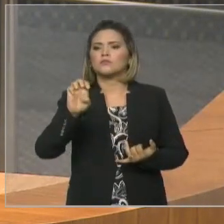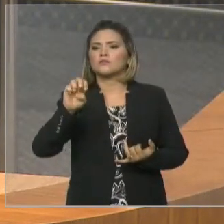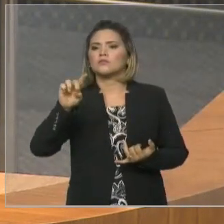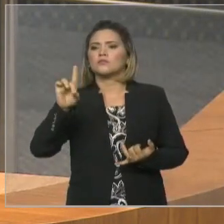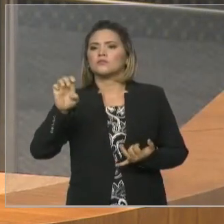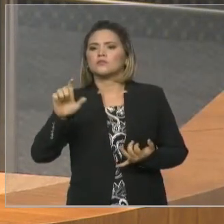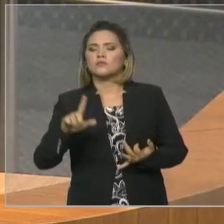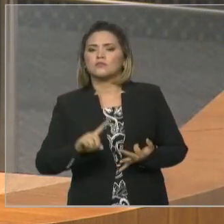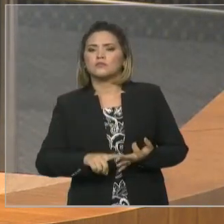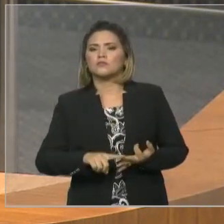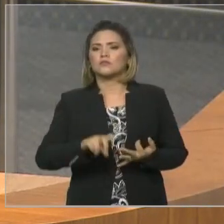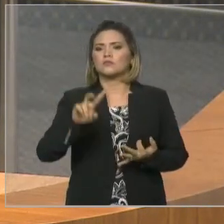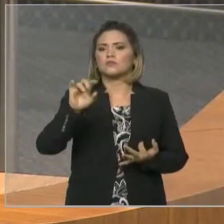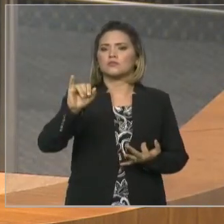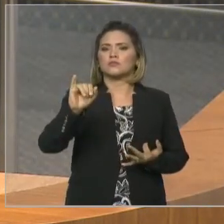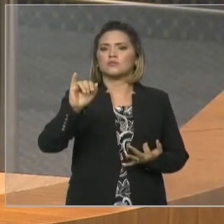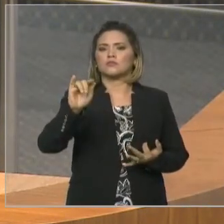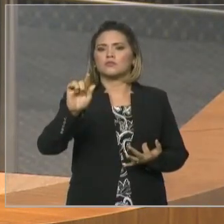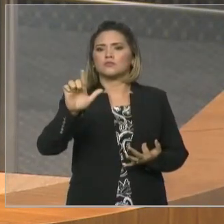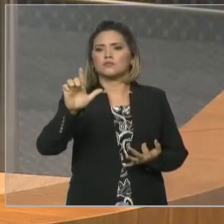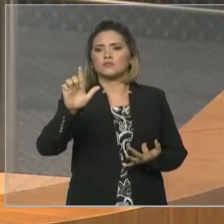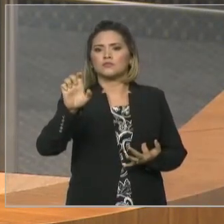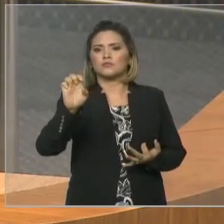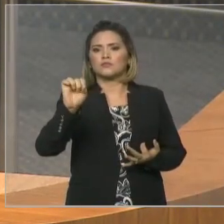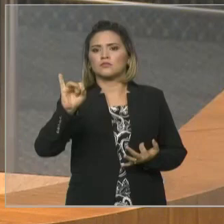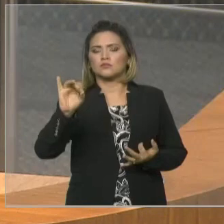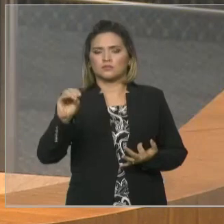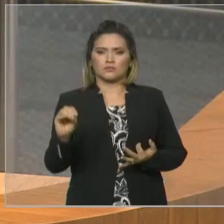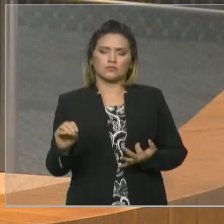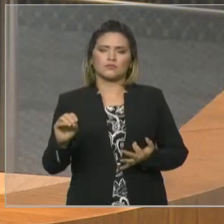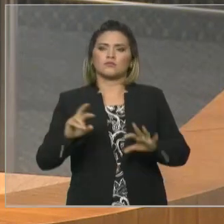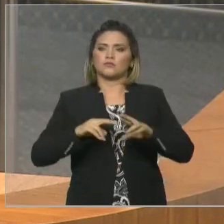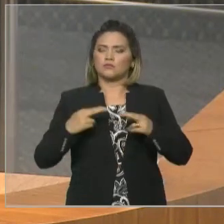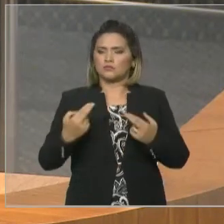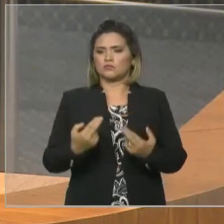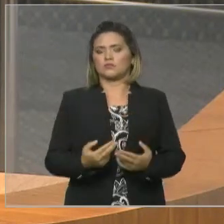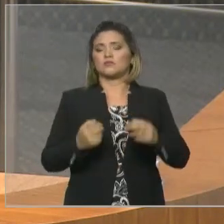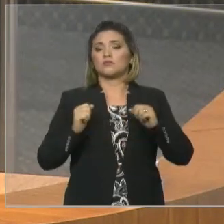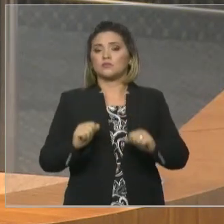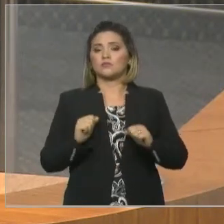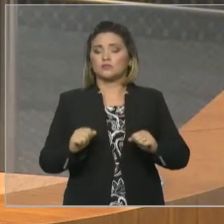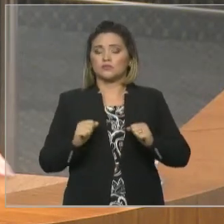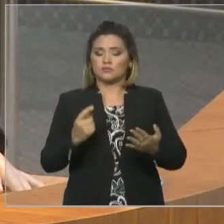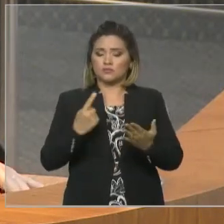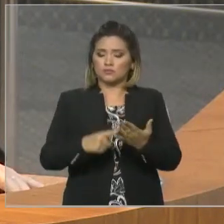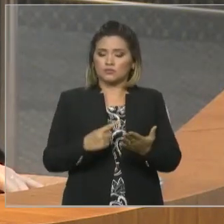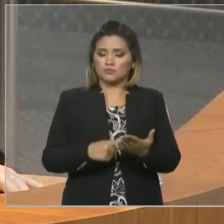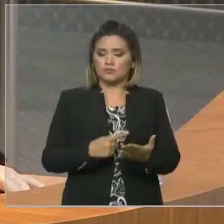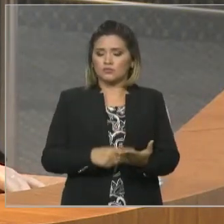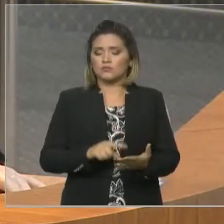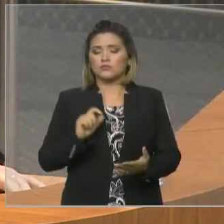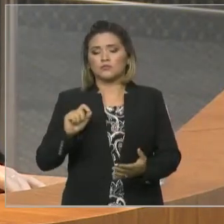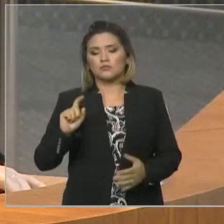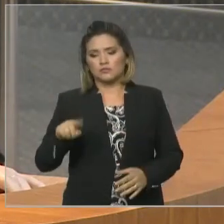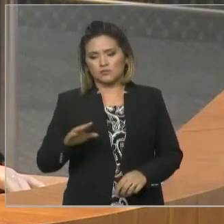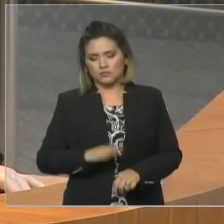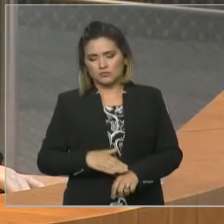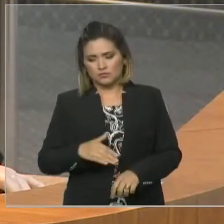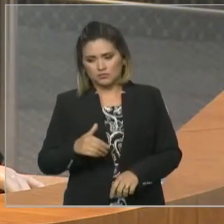nessa reunião, para que a gente possa, em conjunto, achar uma solução para toda a rede de saúde. Doutor Ciro, deputado